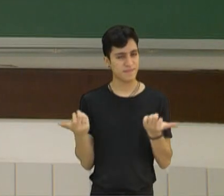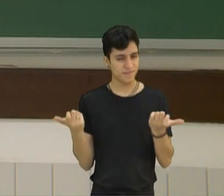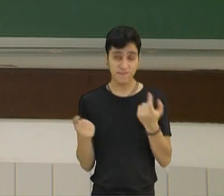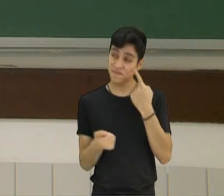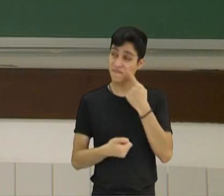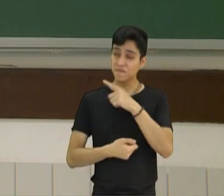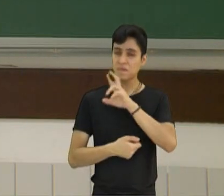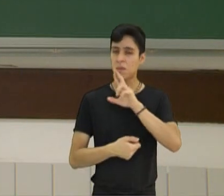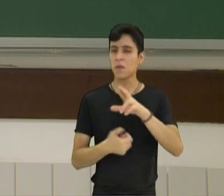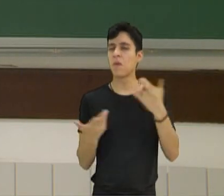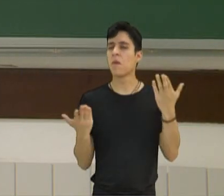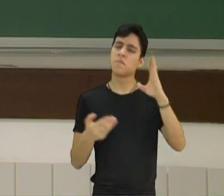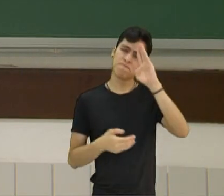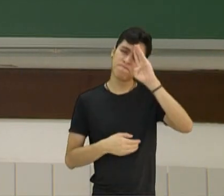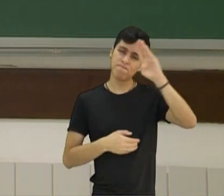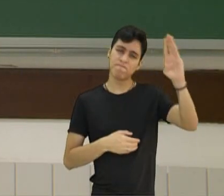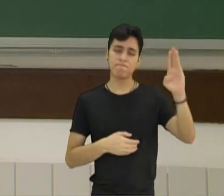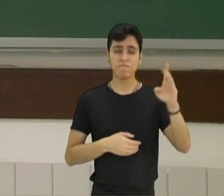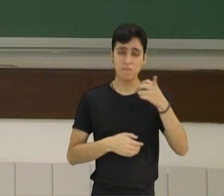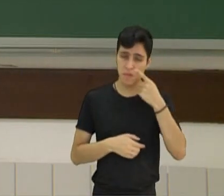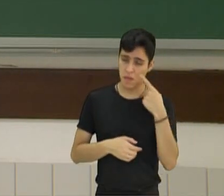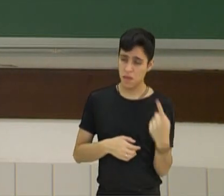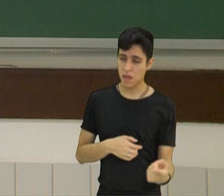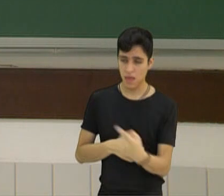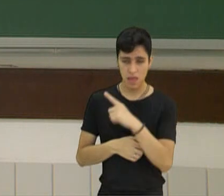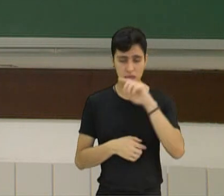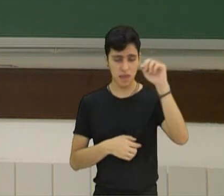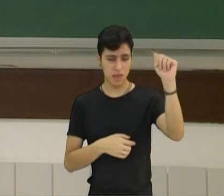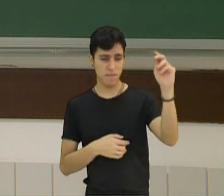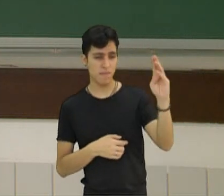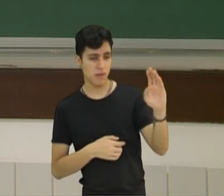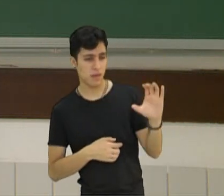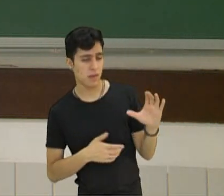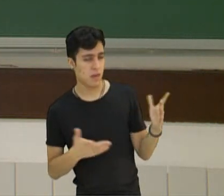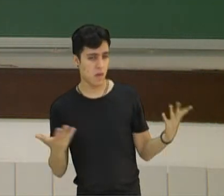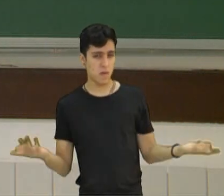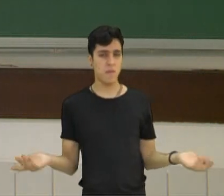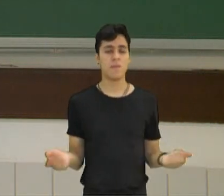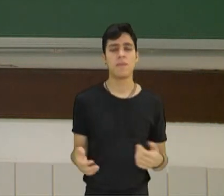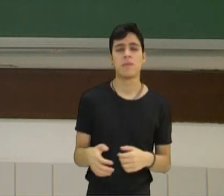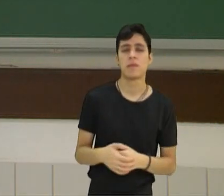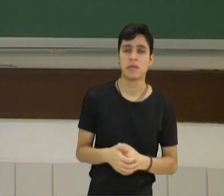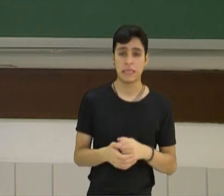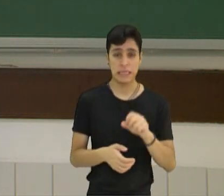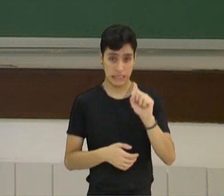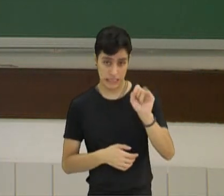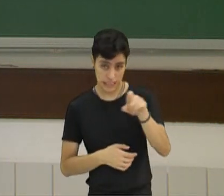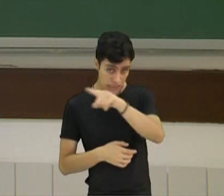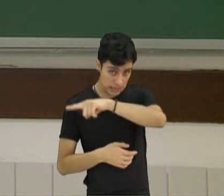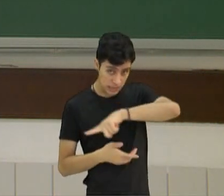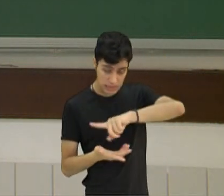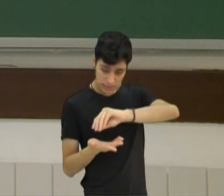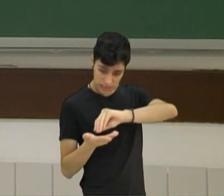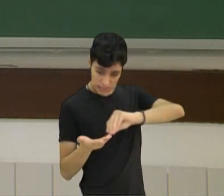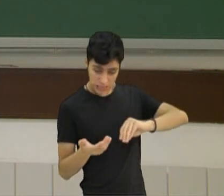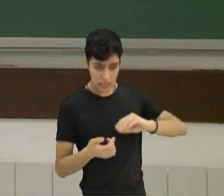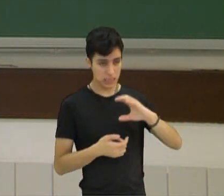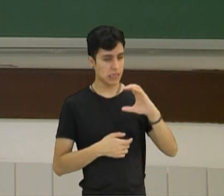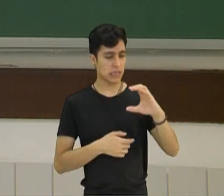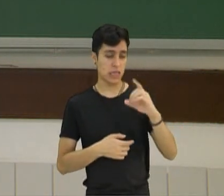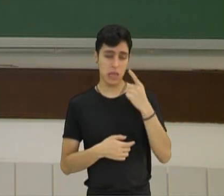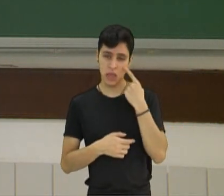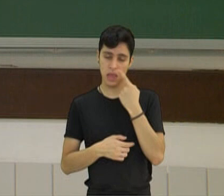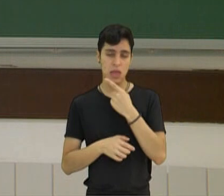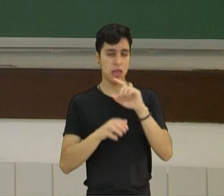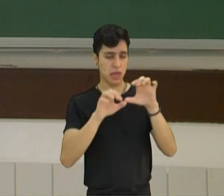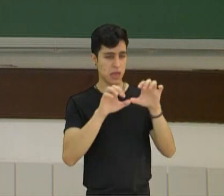Respondeu? Qual é o fato principal? Então confira a letra A, B ou C. Se você anotou a letra C, a estátua